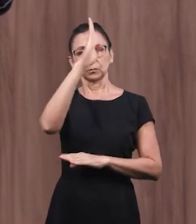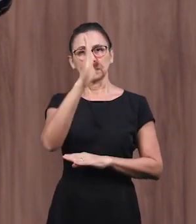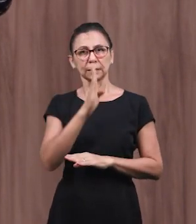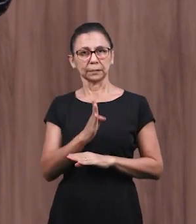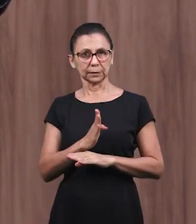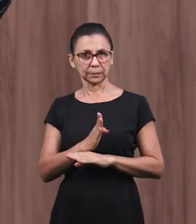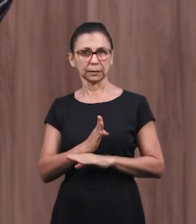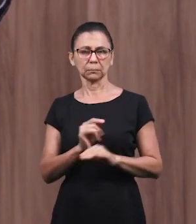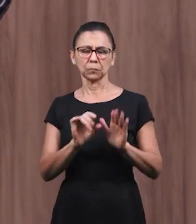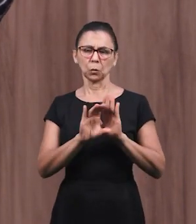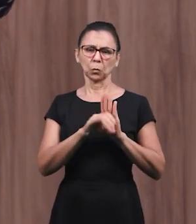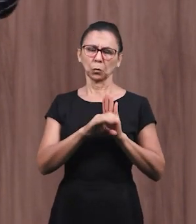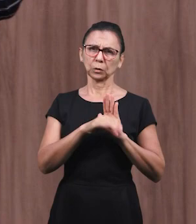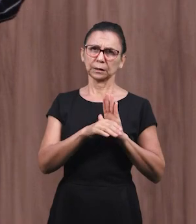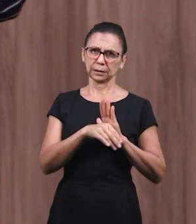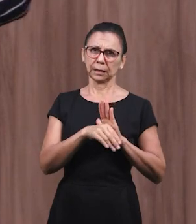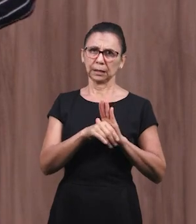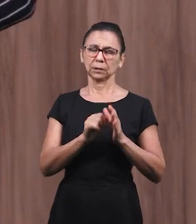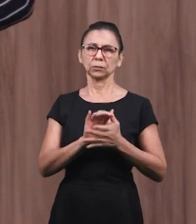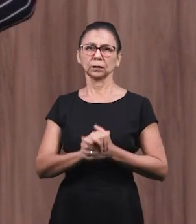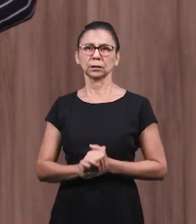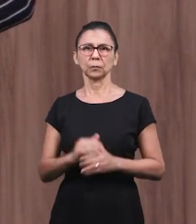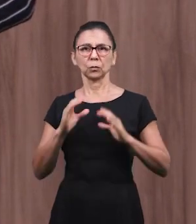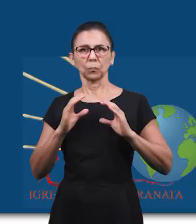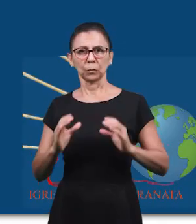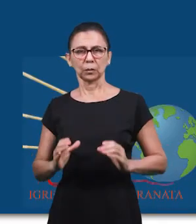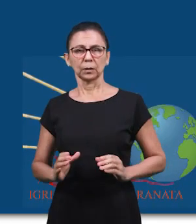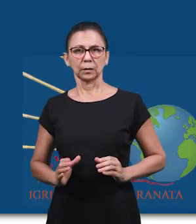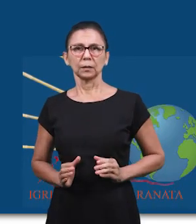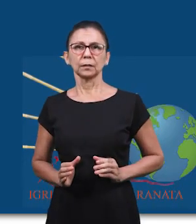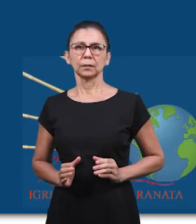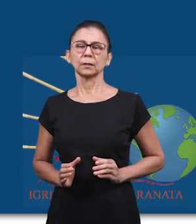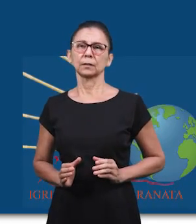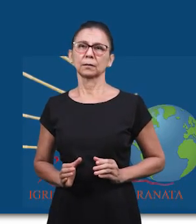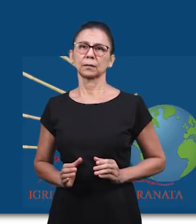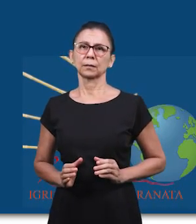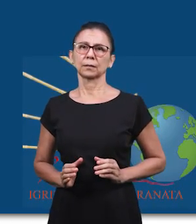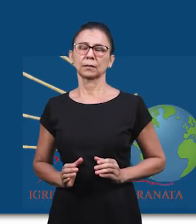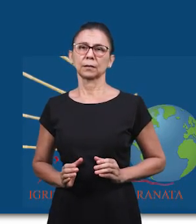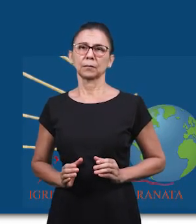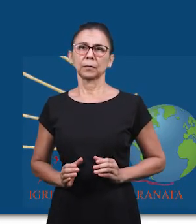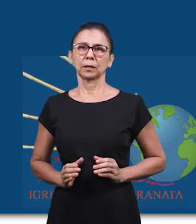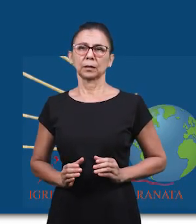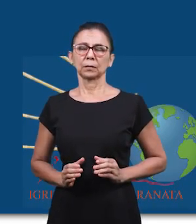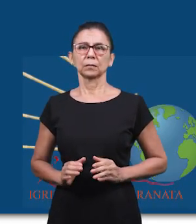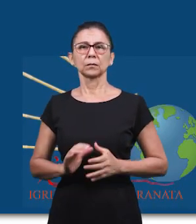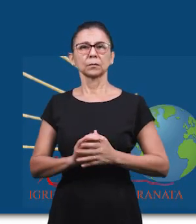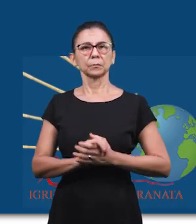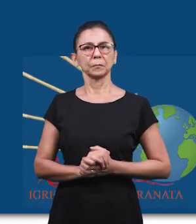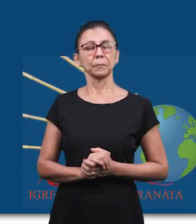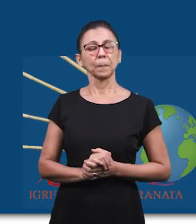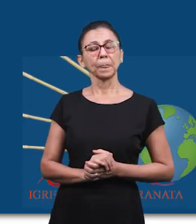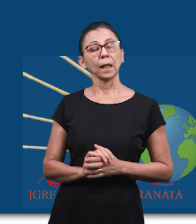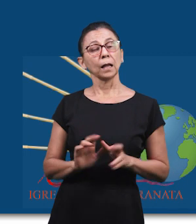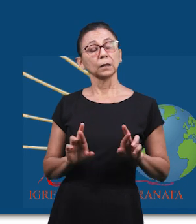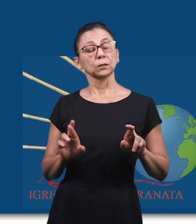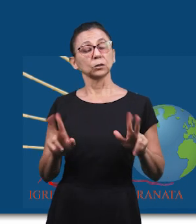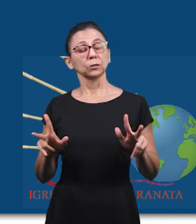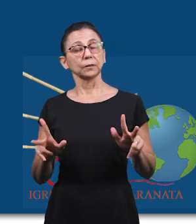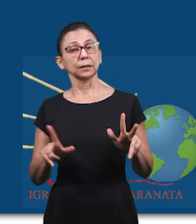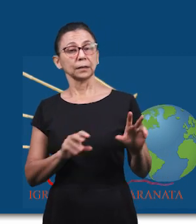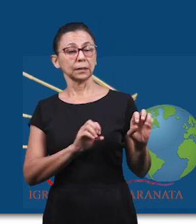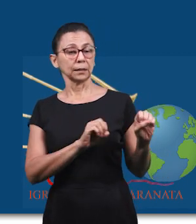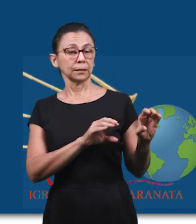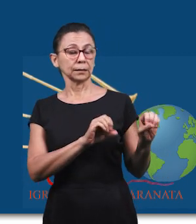brasileira quanto a esses conceitos e obrigações civis. A primeira pergunta trata da diferença entre